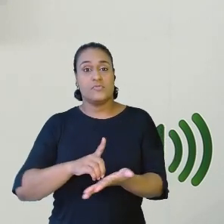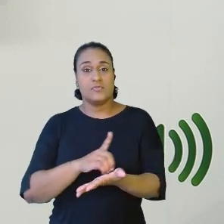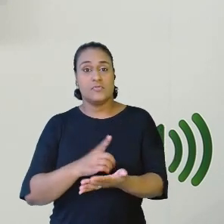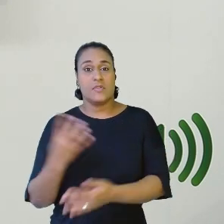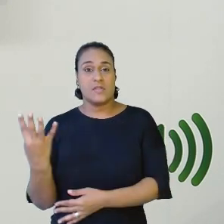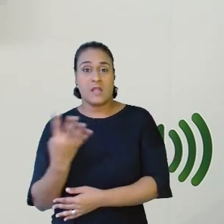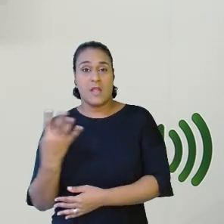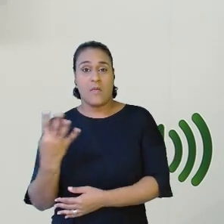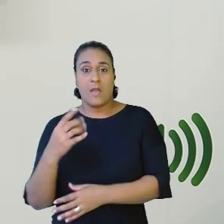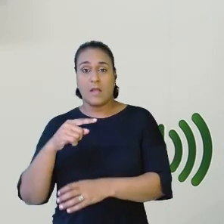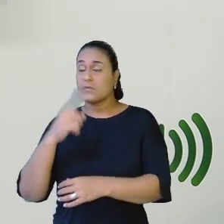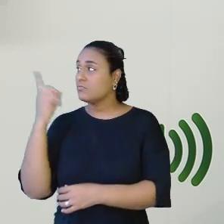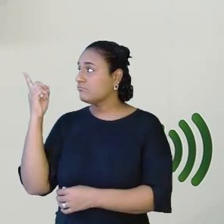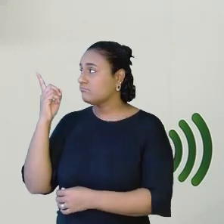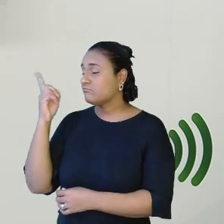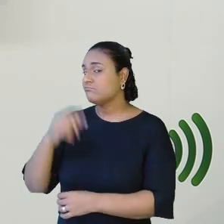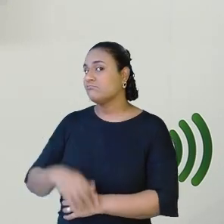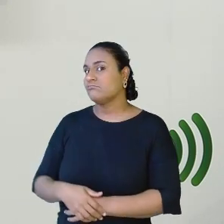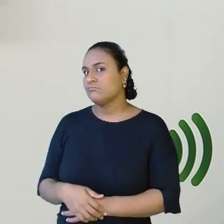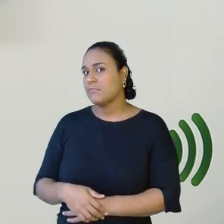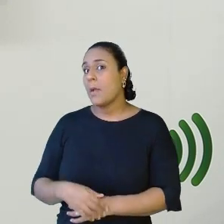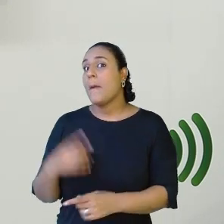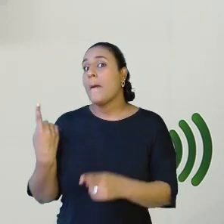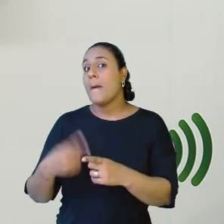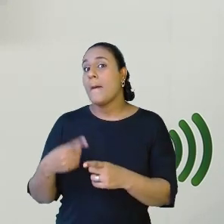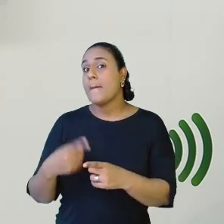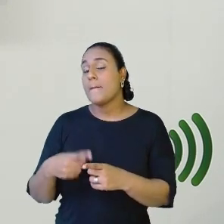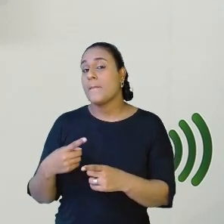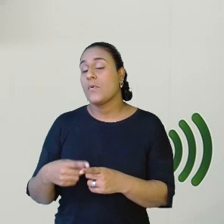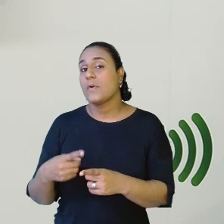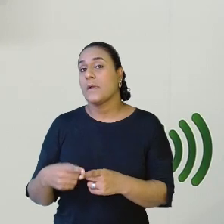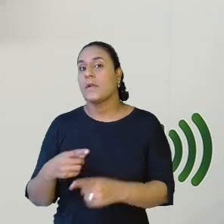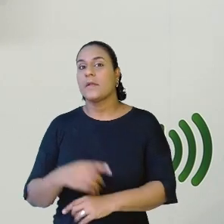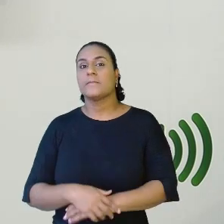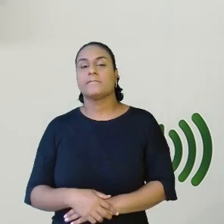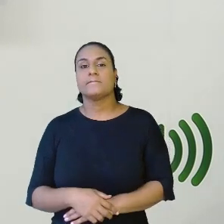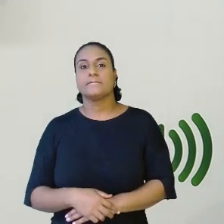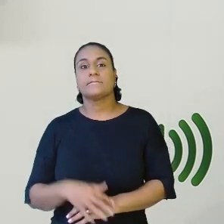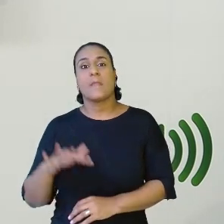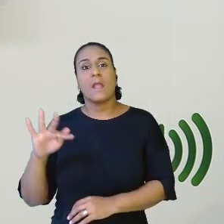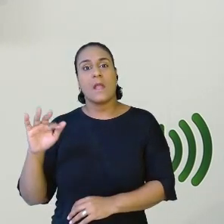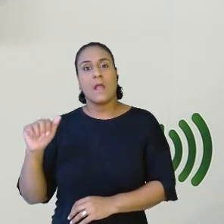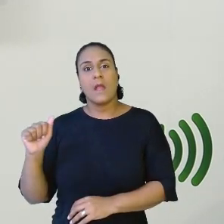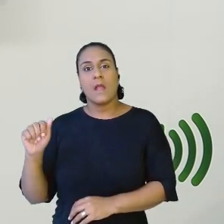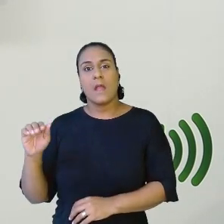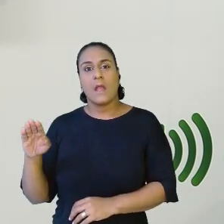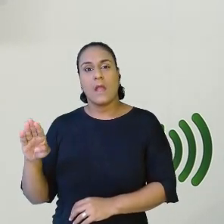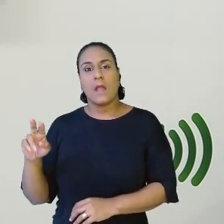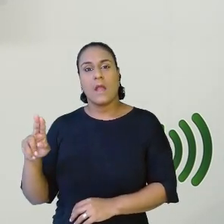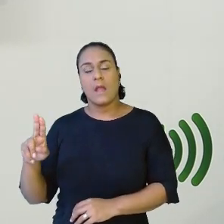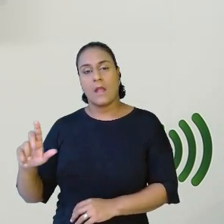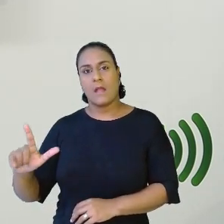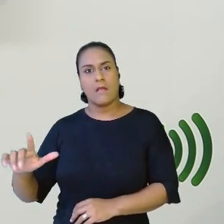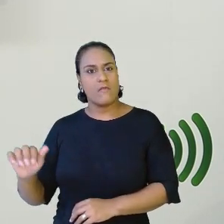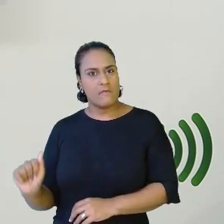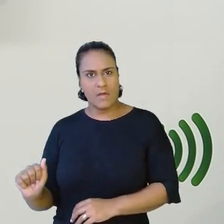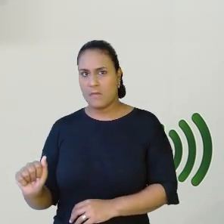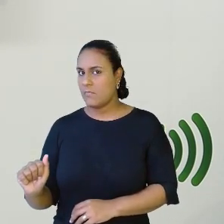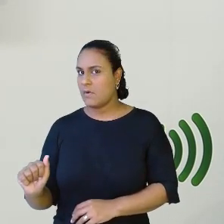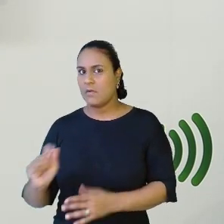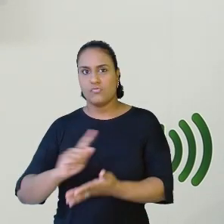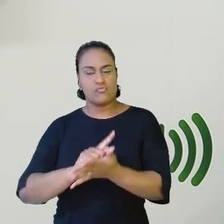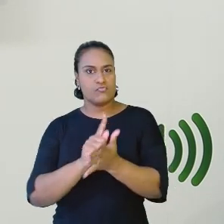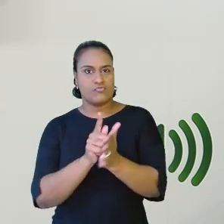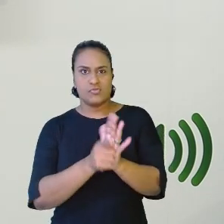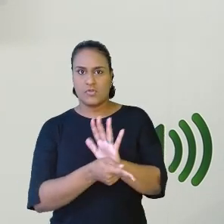4 alternativas. Porque a fábula é um gênero digital que, inclusive, a gente já trabalhou um pouquinho sobre ela, e ele não necessariamente é um gênero